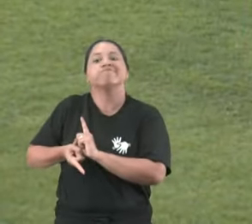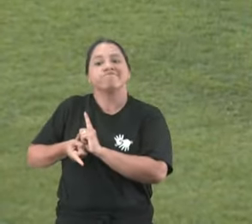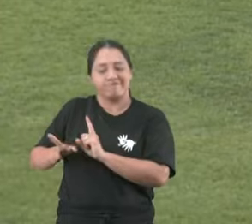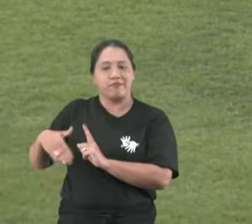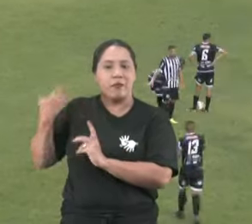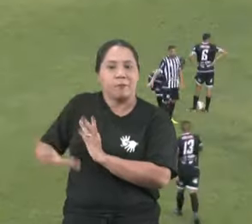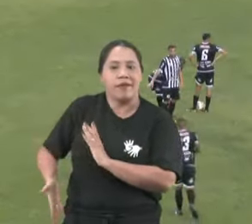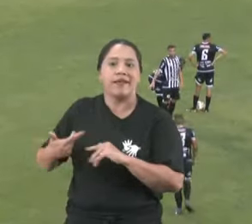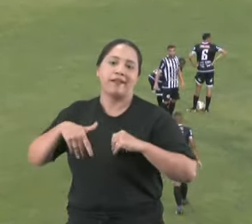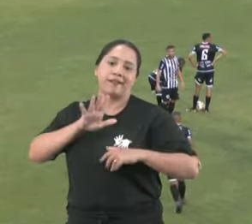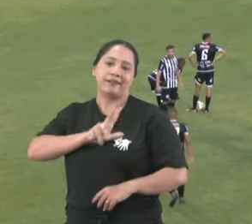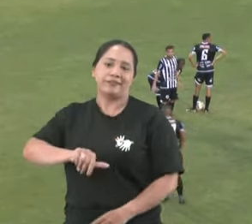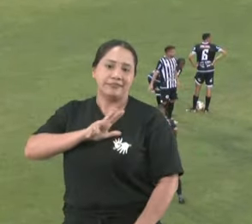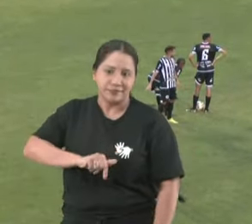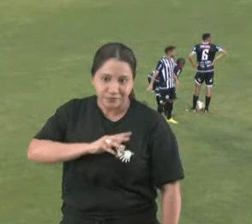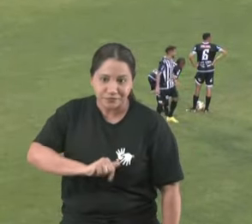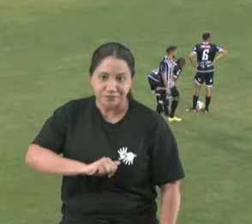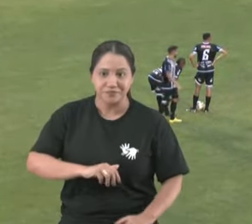defensivo do CRB.